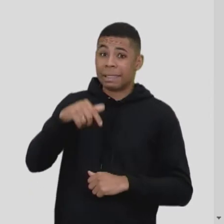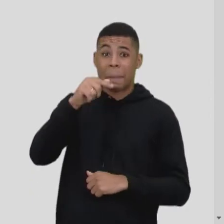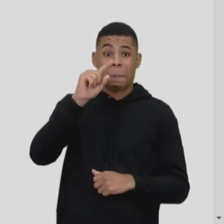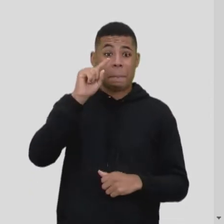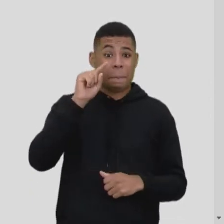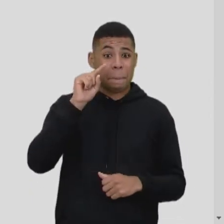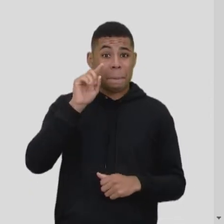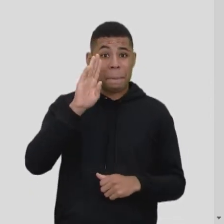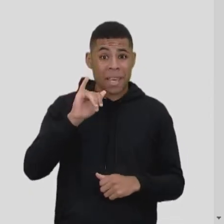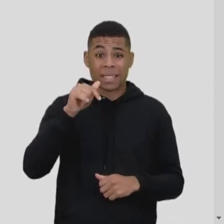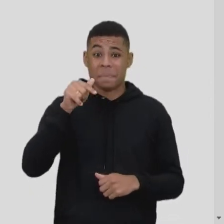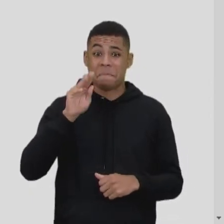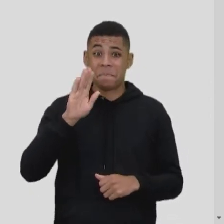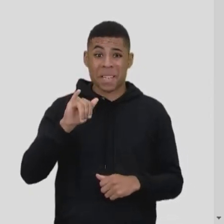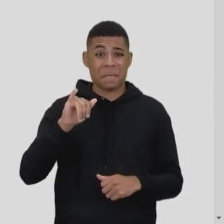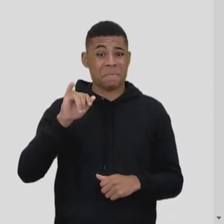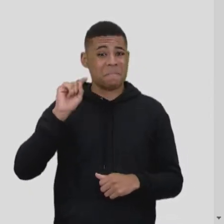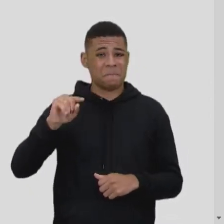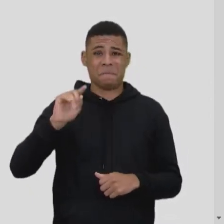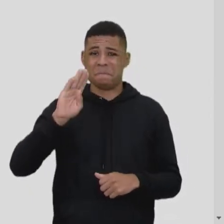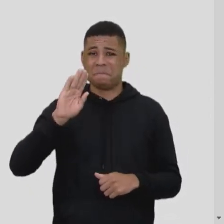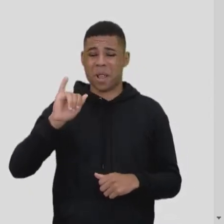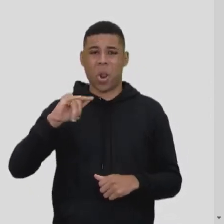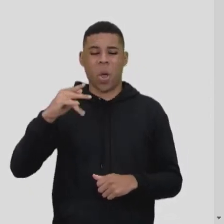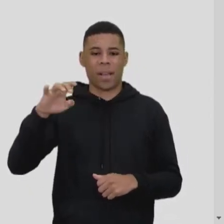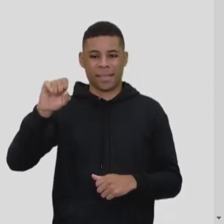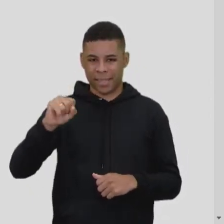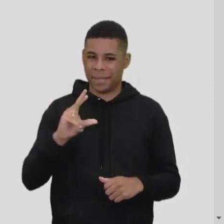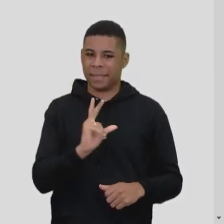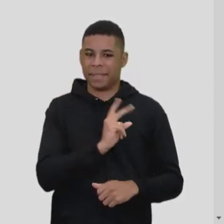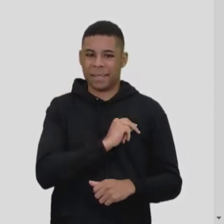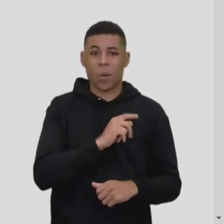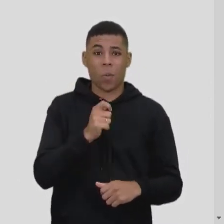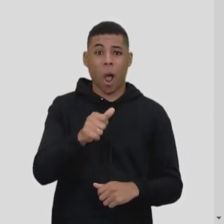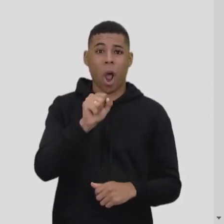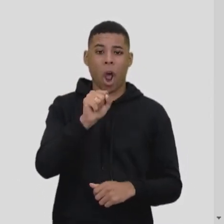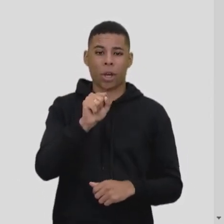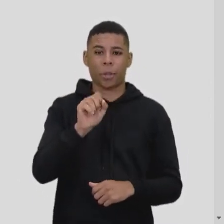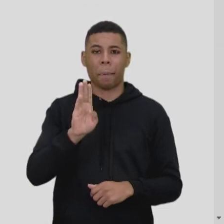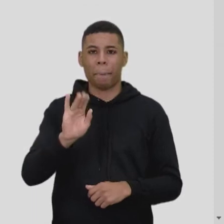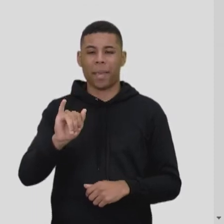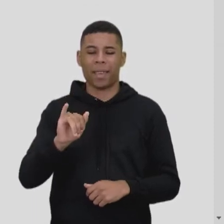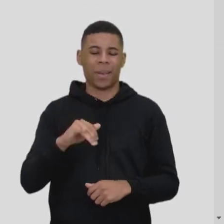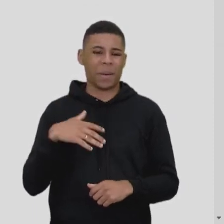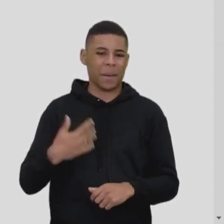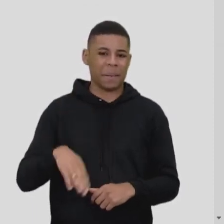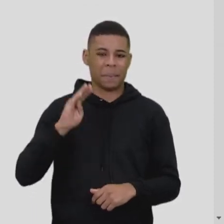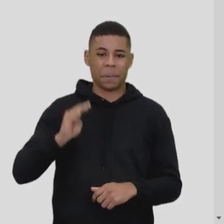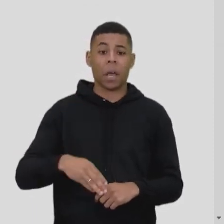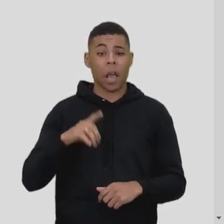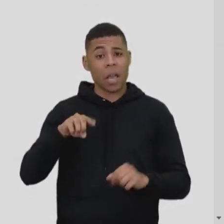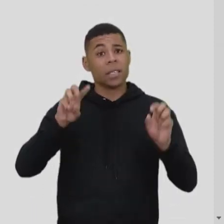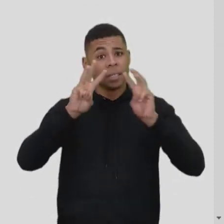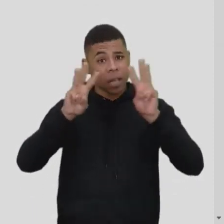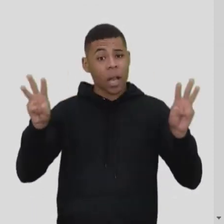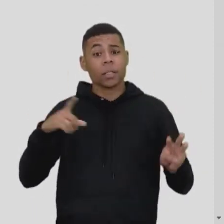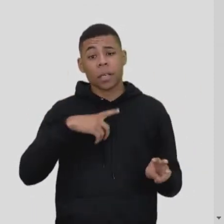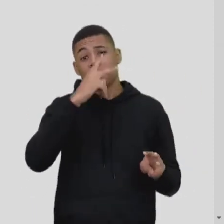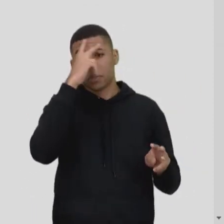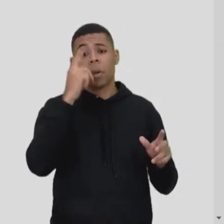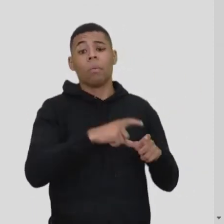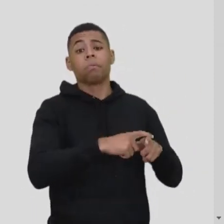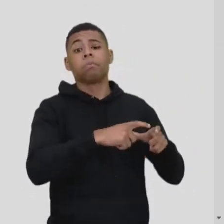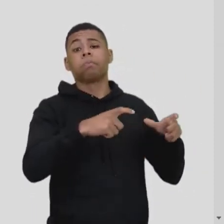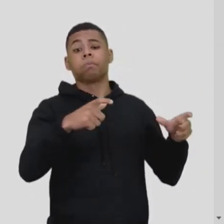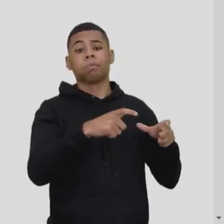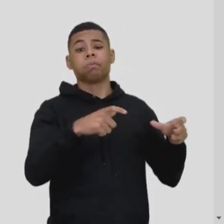bilhões, são quase 8 bilhões, né? Então é uma projeção, tem que deixar claro para vocês que é um site que projeta através de